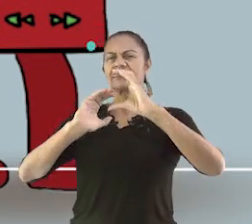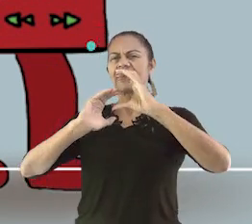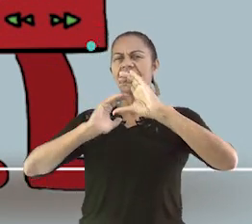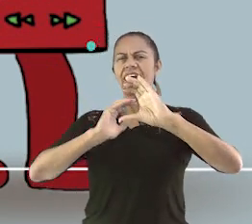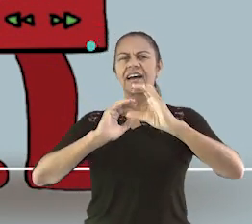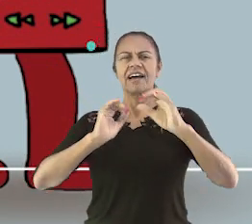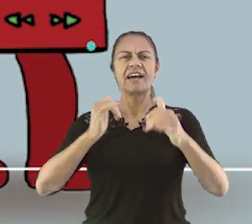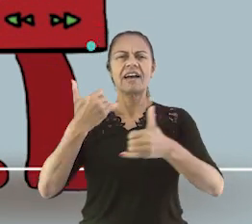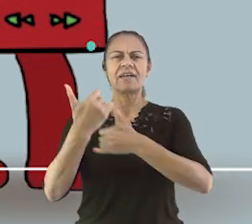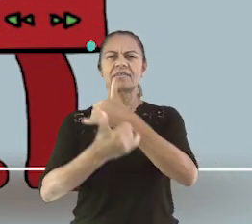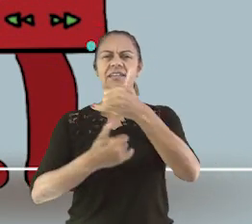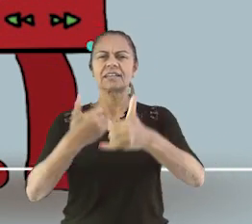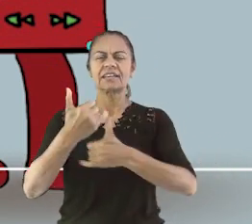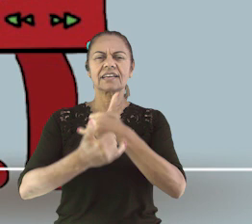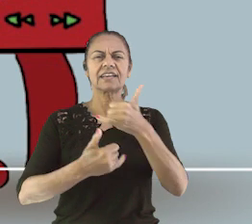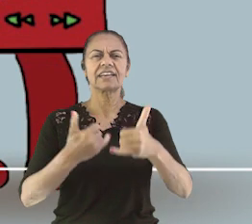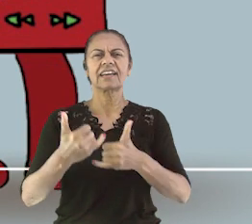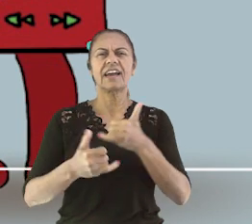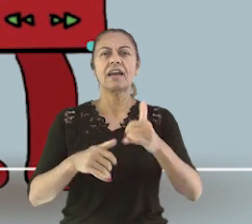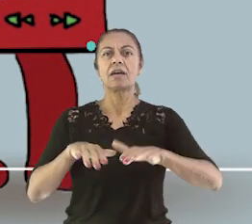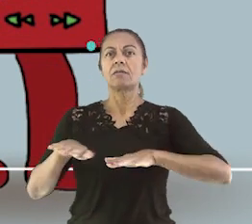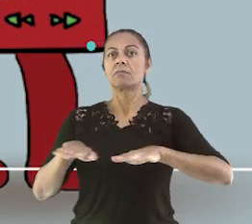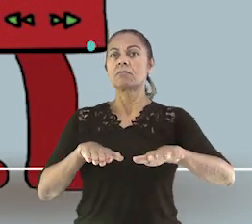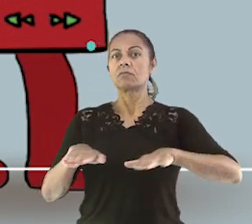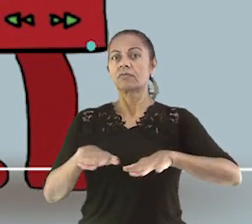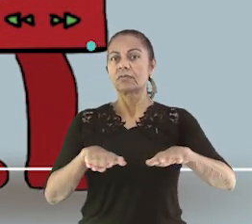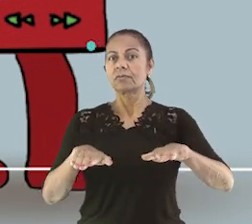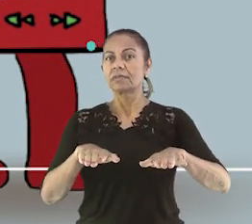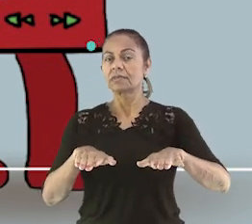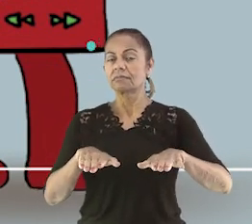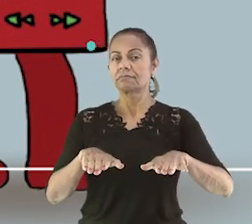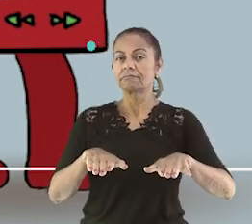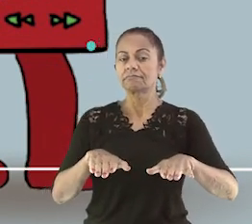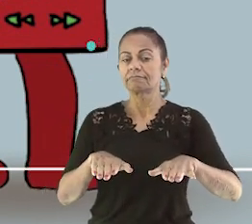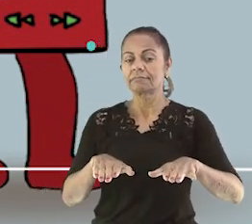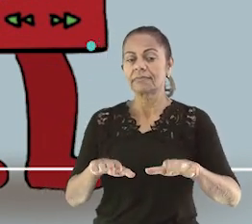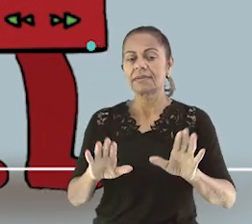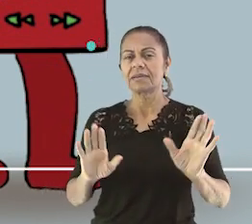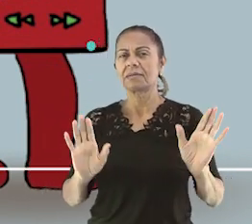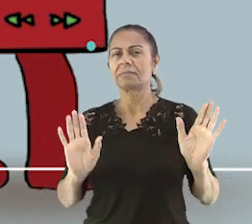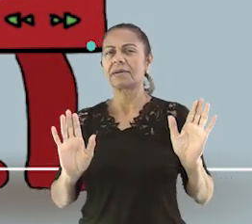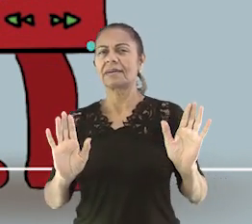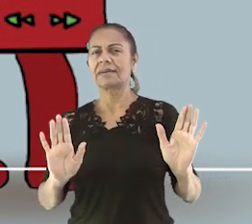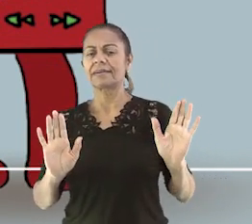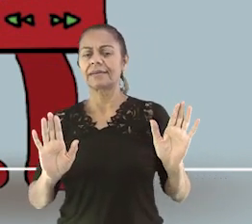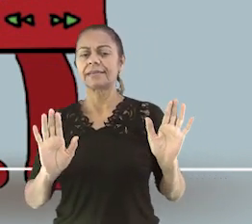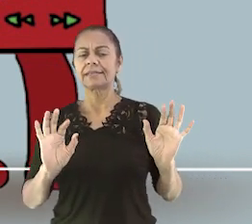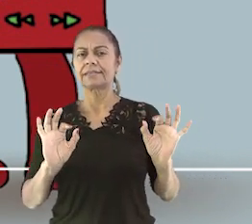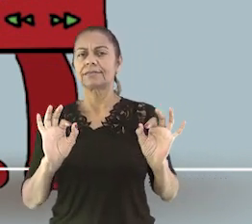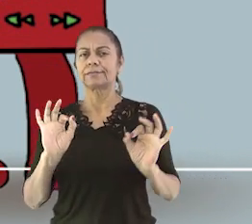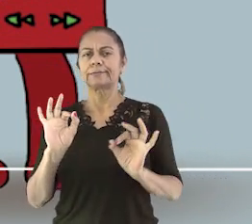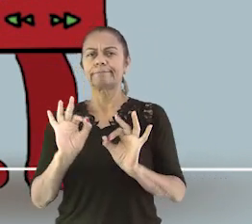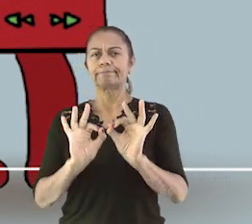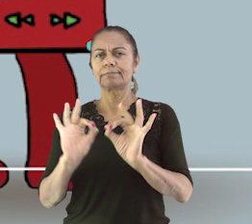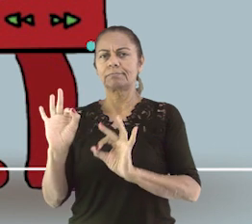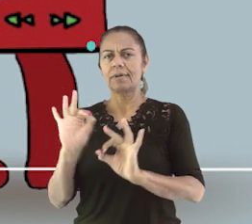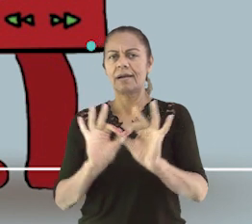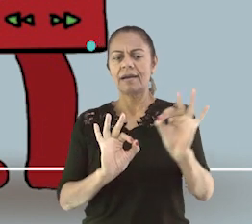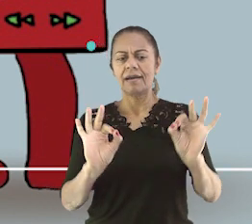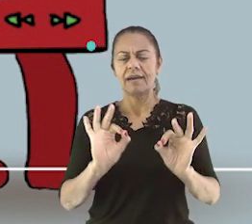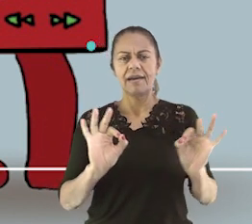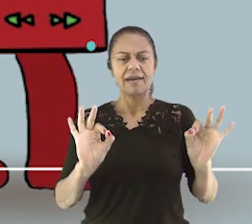nos movimentar muito, mas deixa eu mudar esse cenário aqui